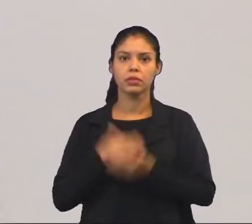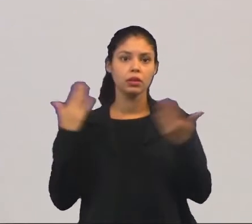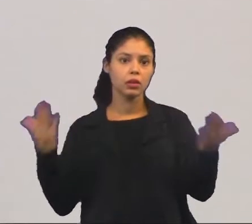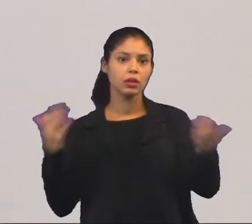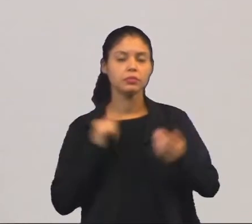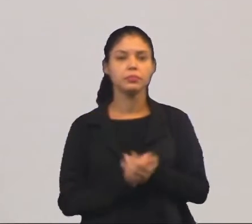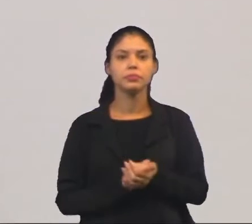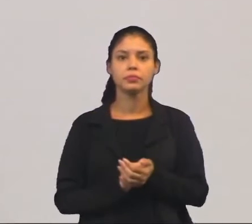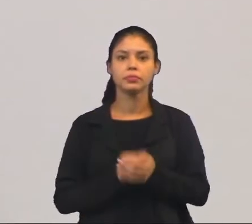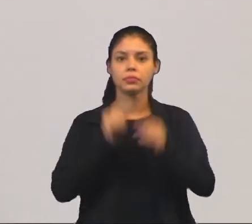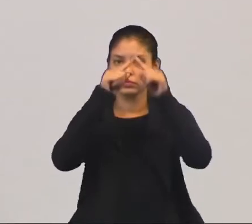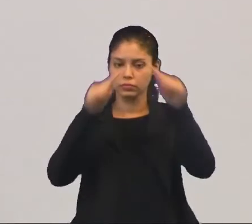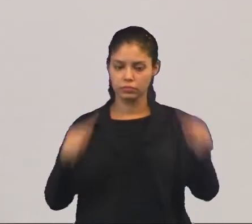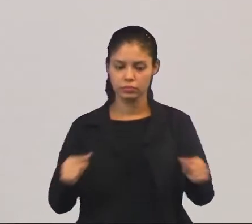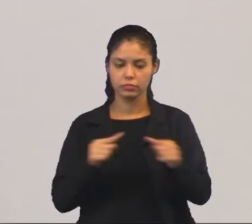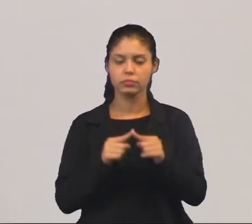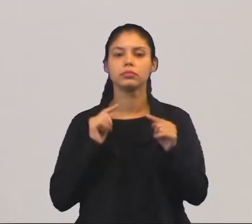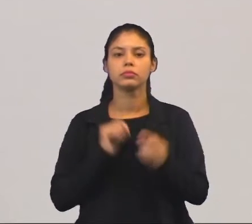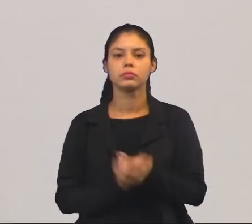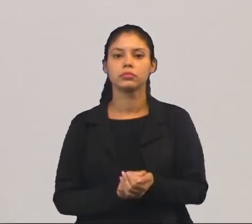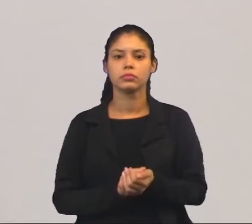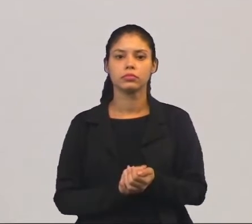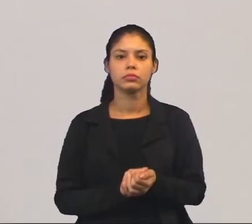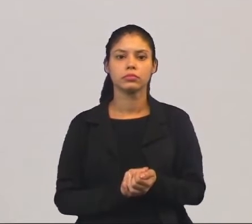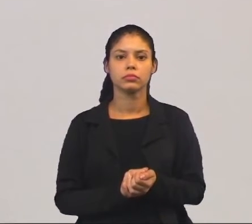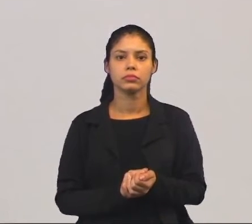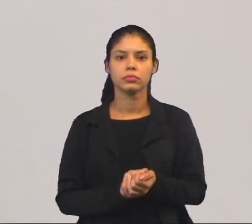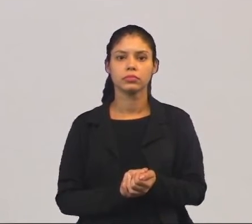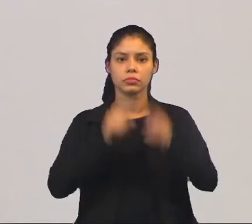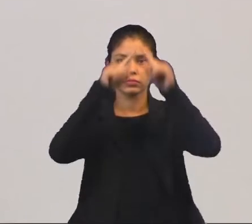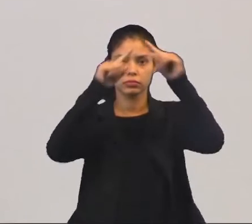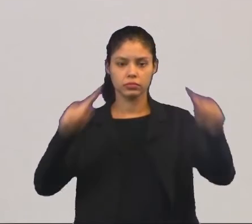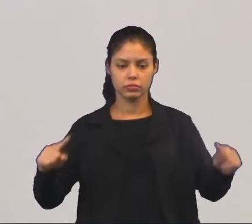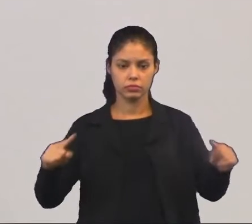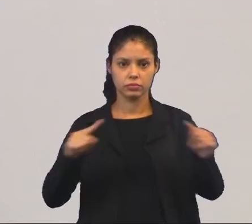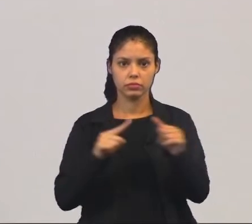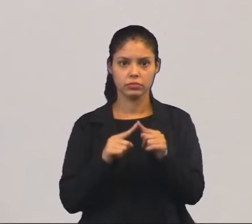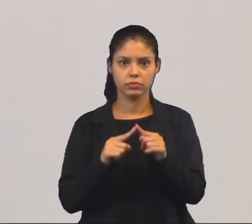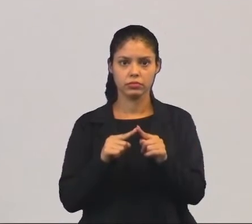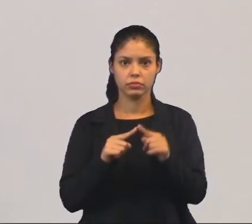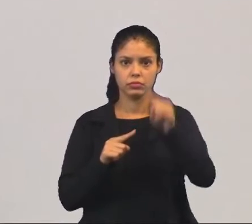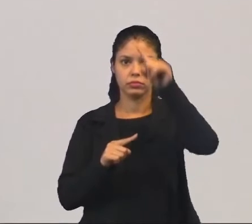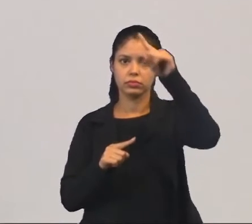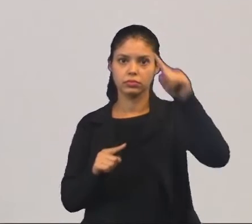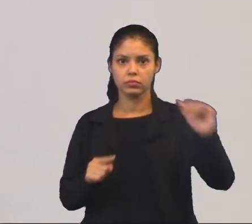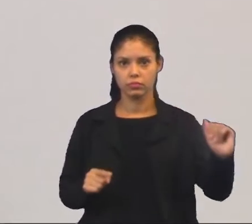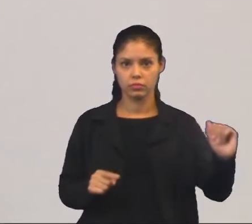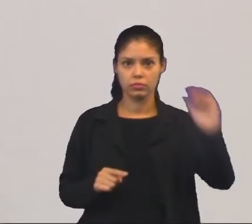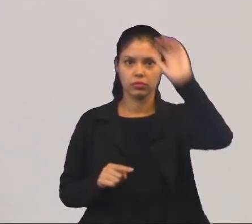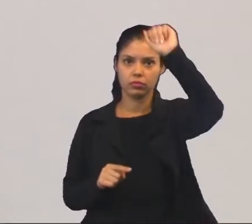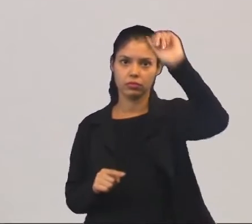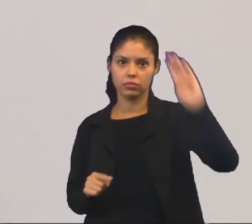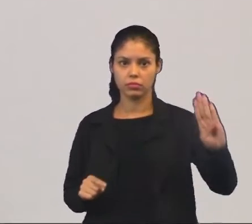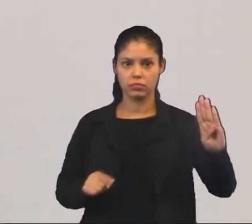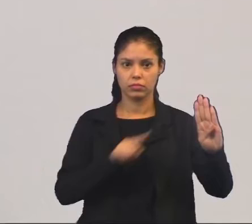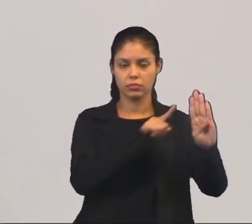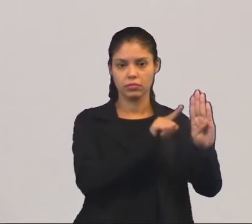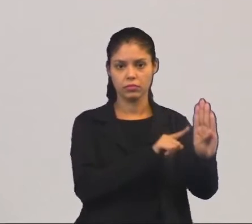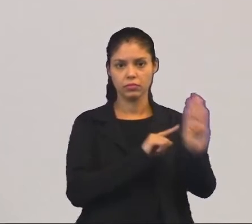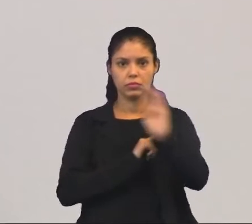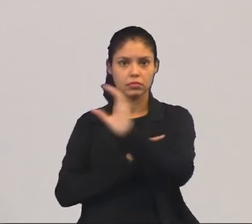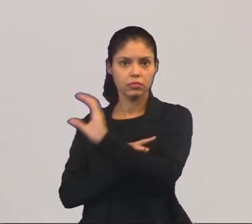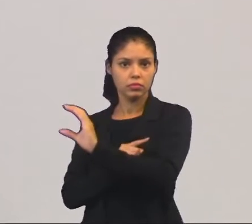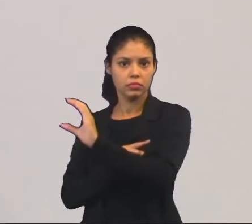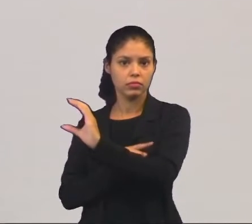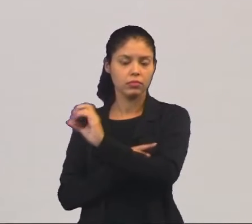Então, você pega um triângulo, aqui, um exemplo, do ponto A ao ponto B tem 5, do ponto B ao